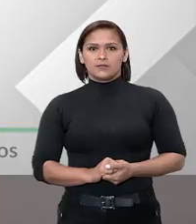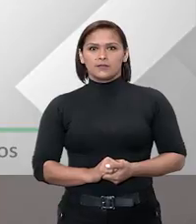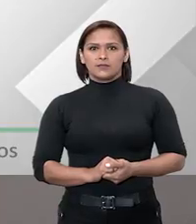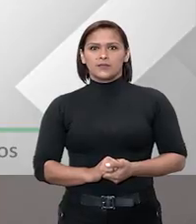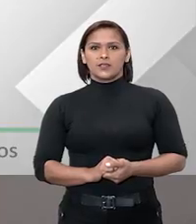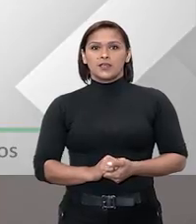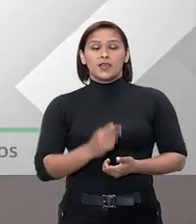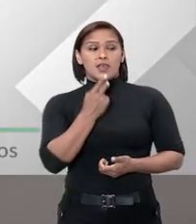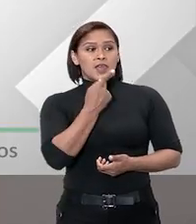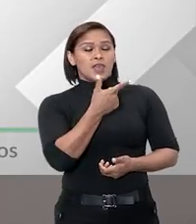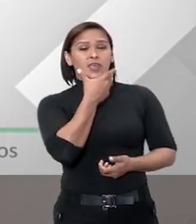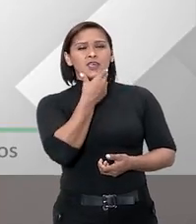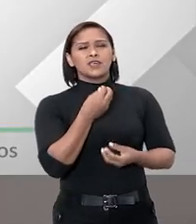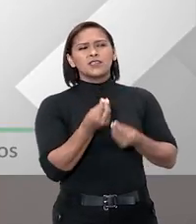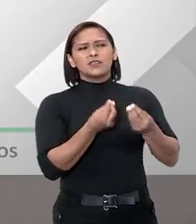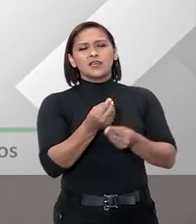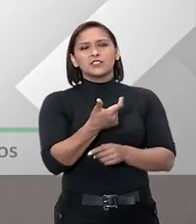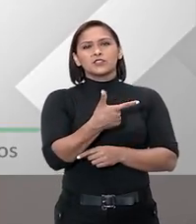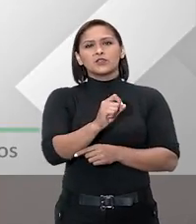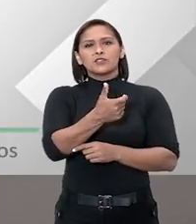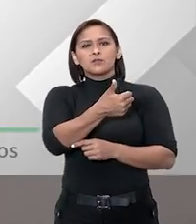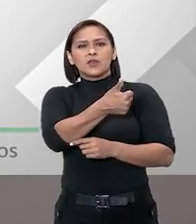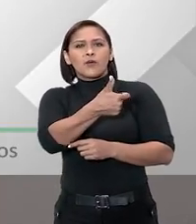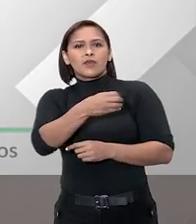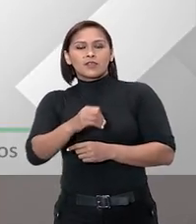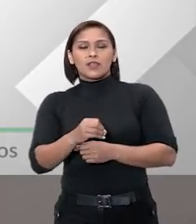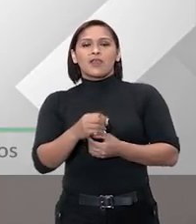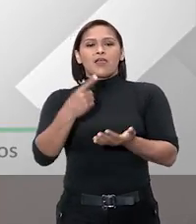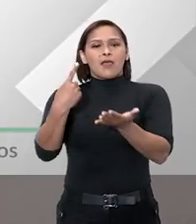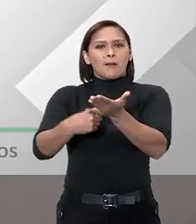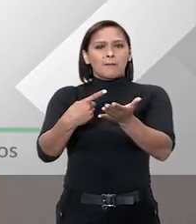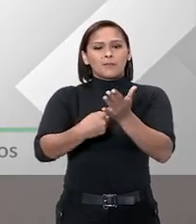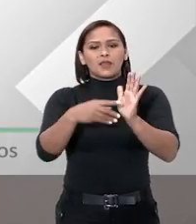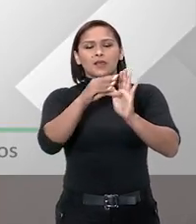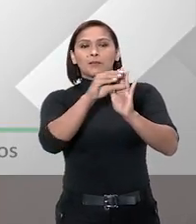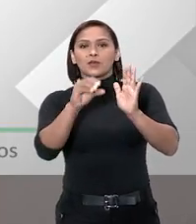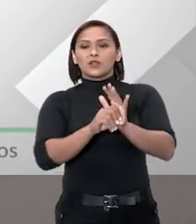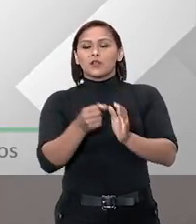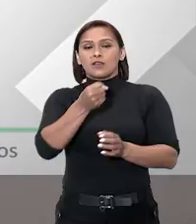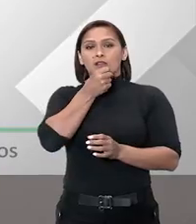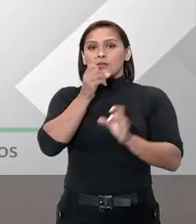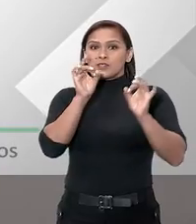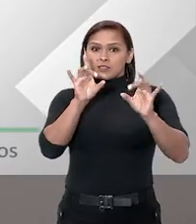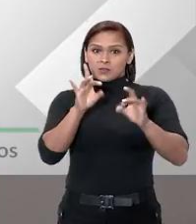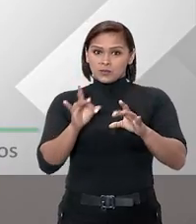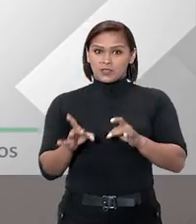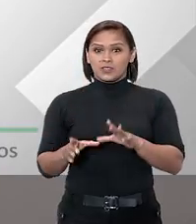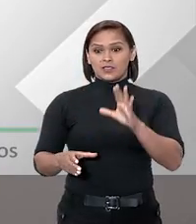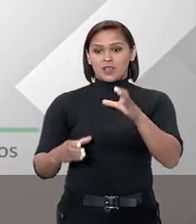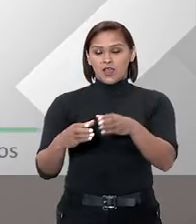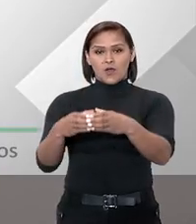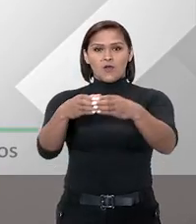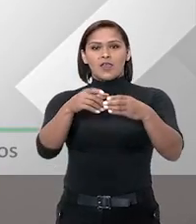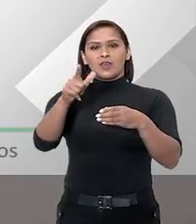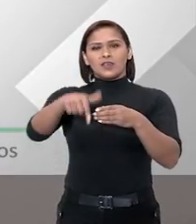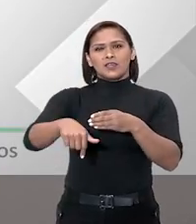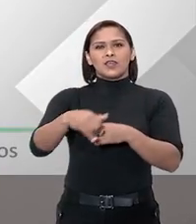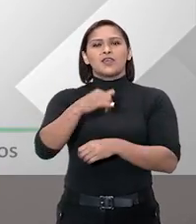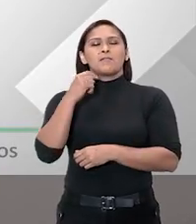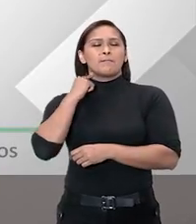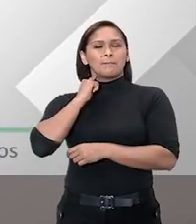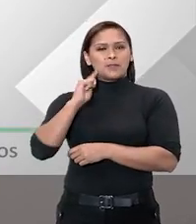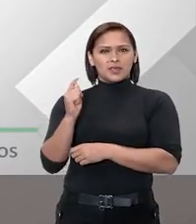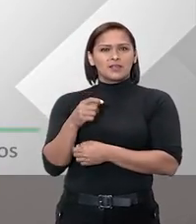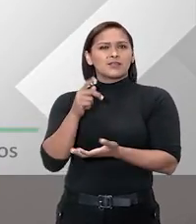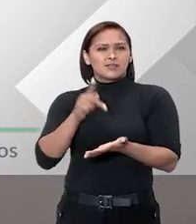Ok. Doutor Flávio, e desde 2010 o senhor já aplica a metodologia do depoimento especial na comarca de Muzambinho, em Minas